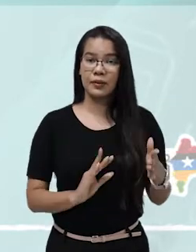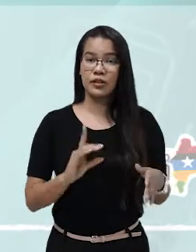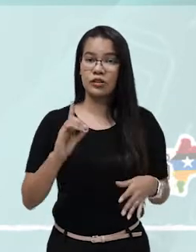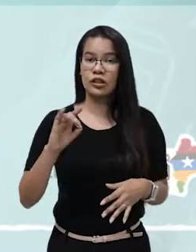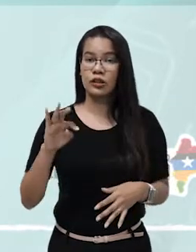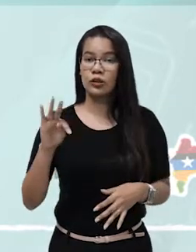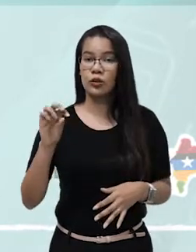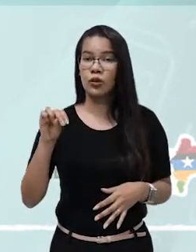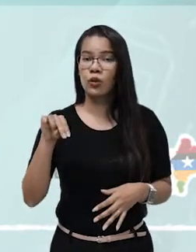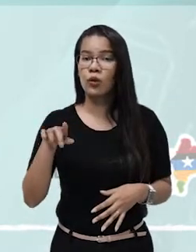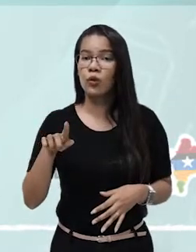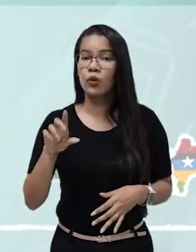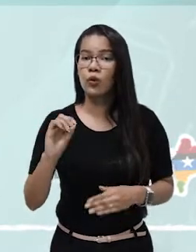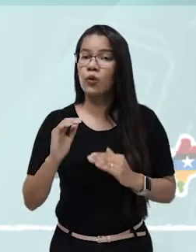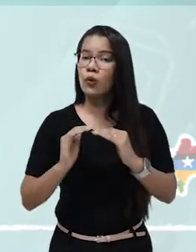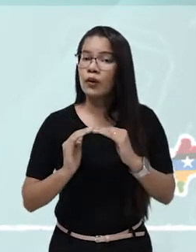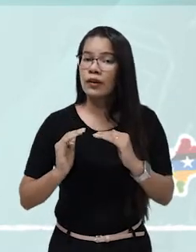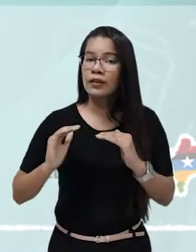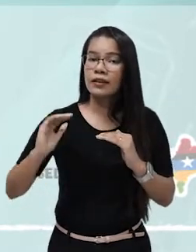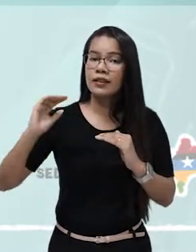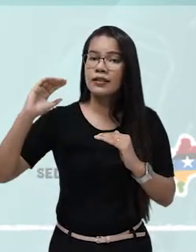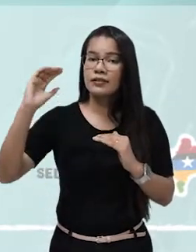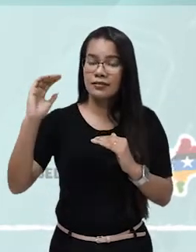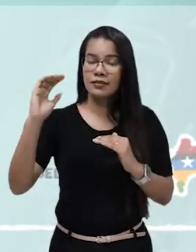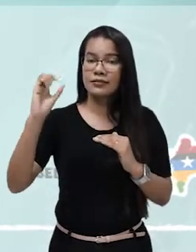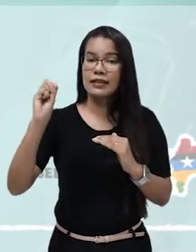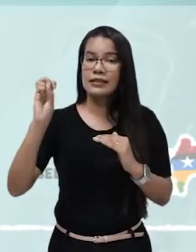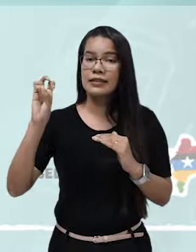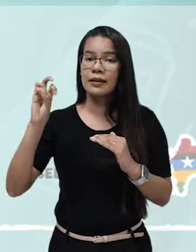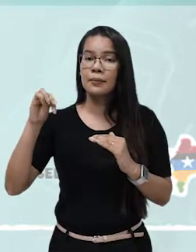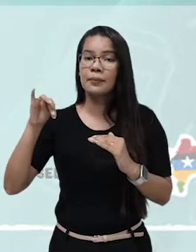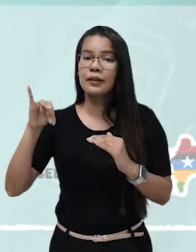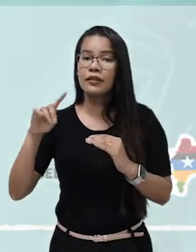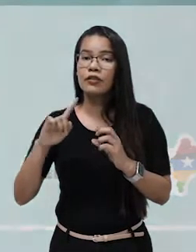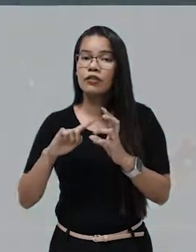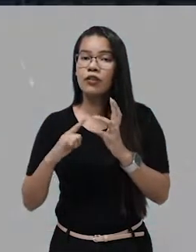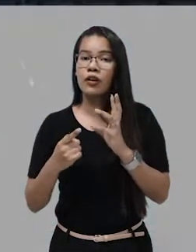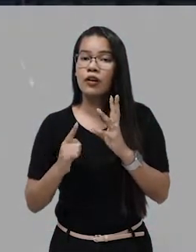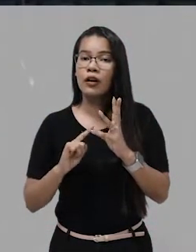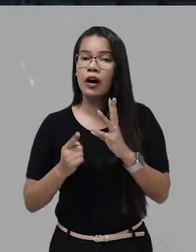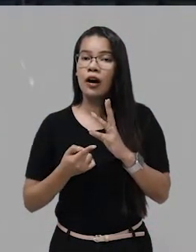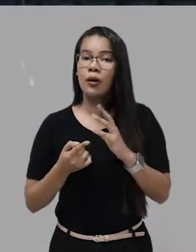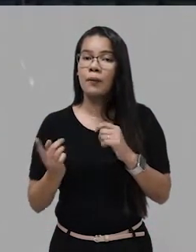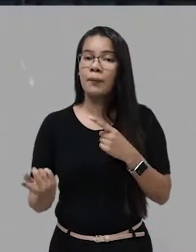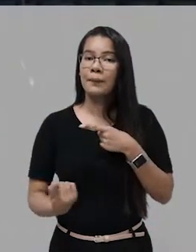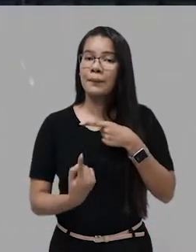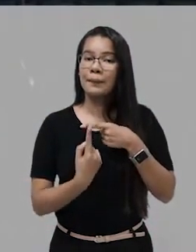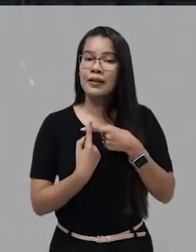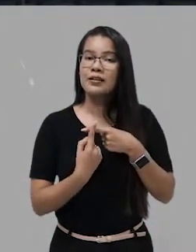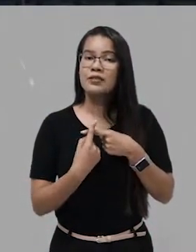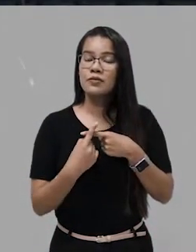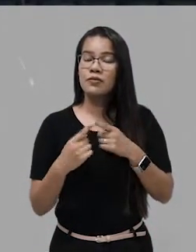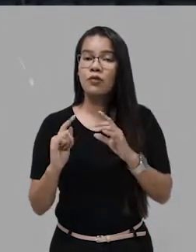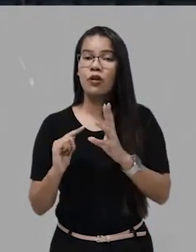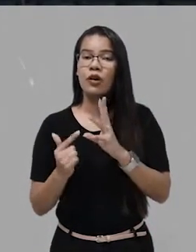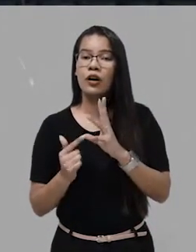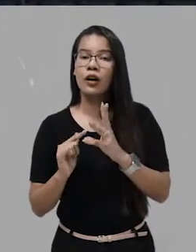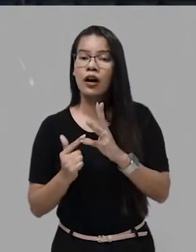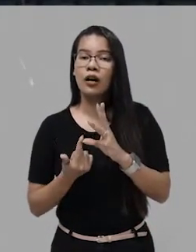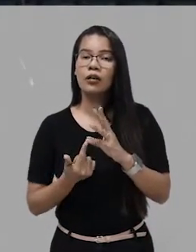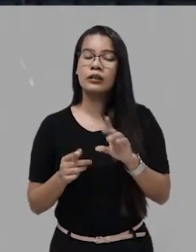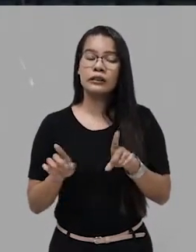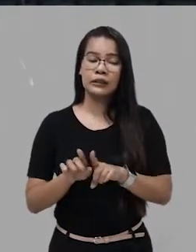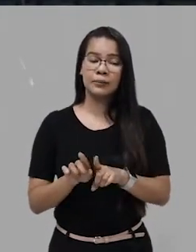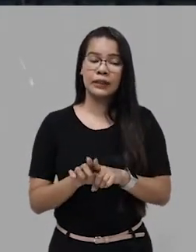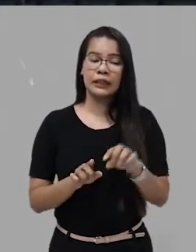ditongo crescente? Semivogal mais vogal, está crescendo. Antropológico, proparoxítona, a regra